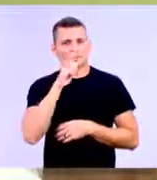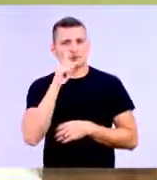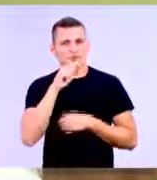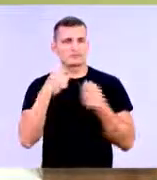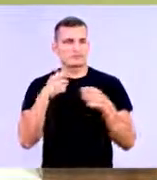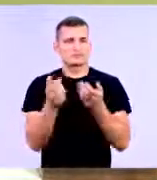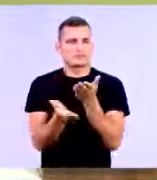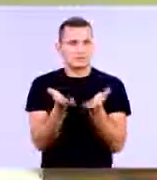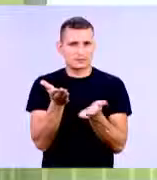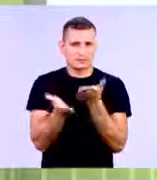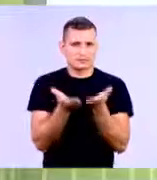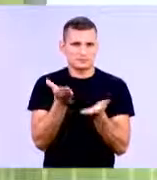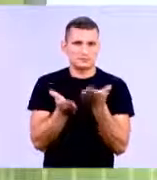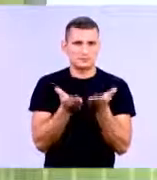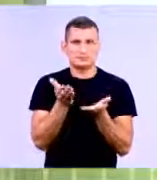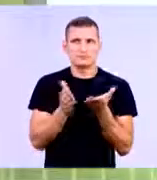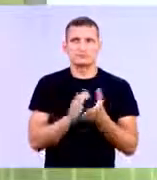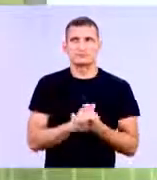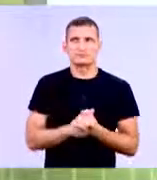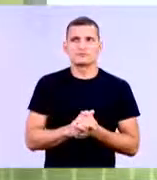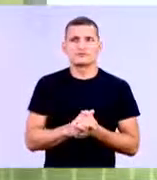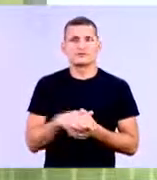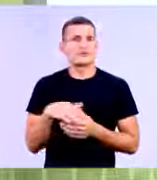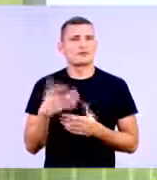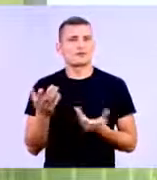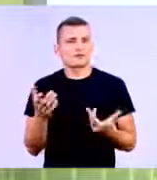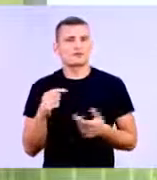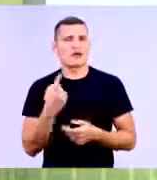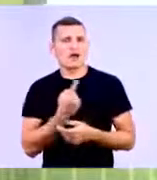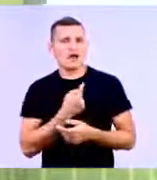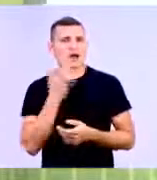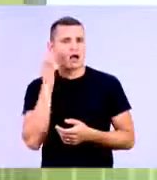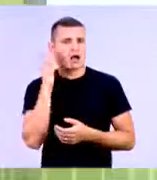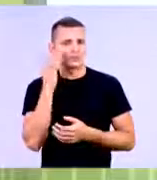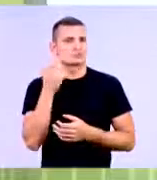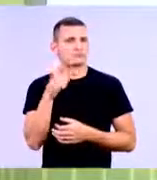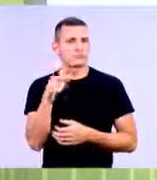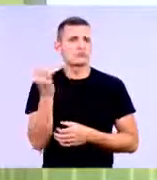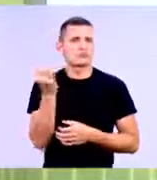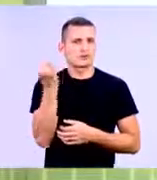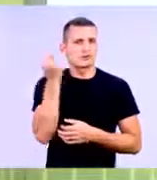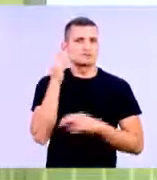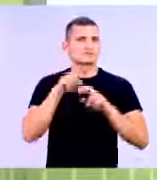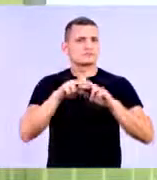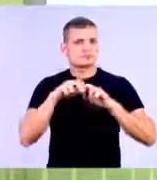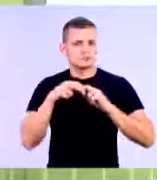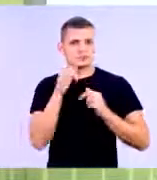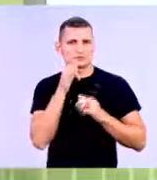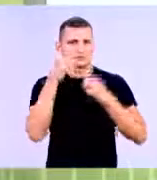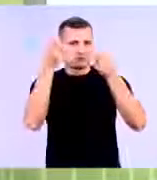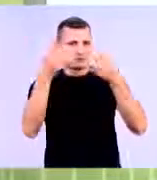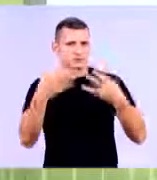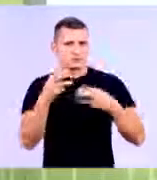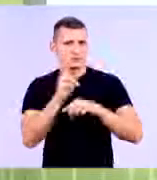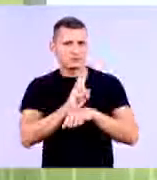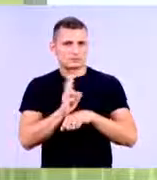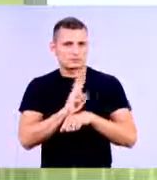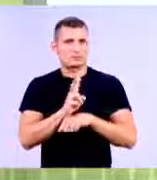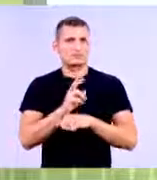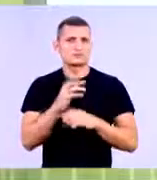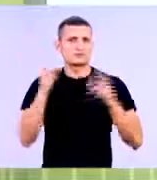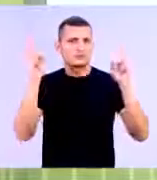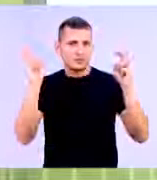precisamos tratar, né? Exatamente, e a gente acha que não tem muita importância. É por isso que quando se fala em segurança, o